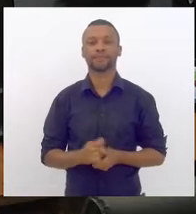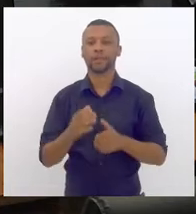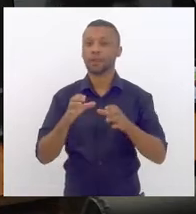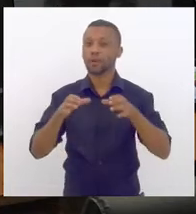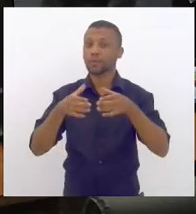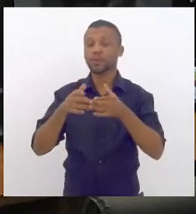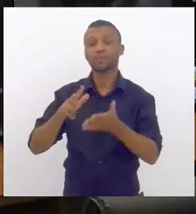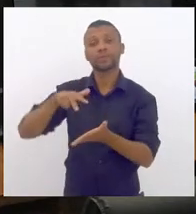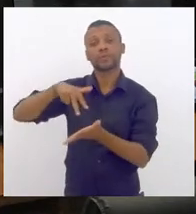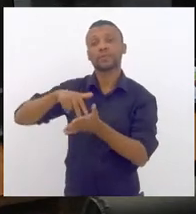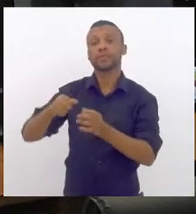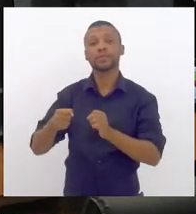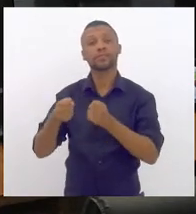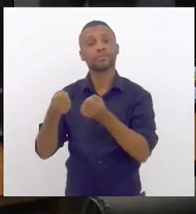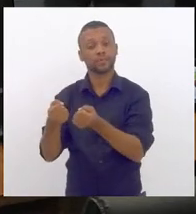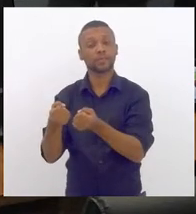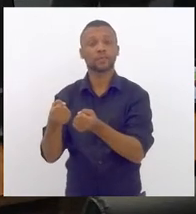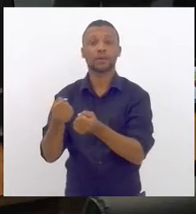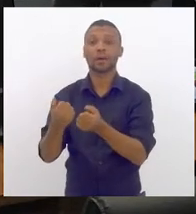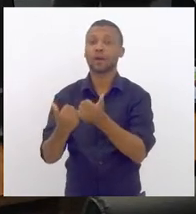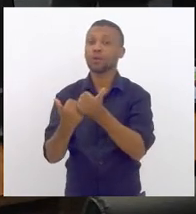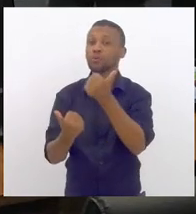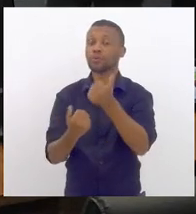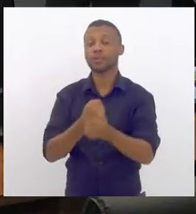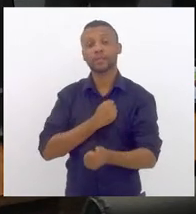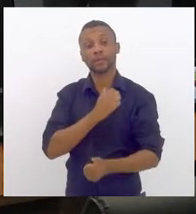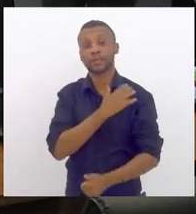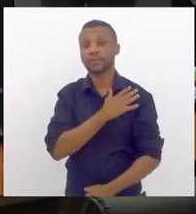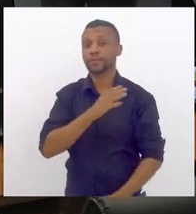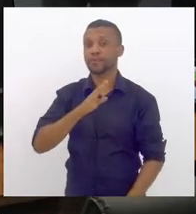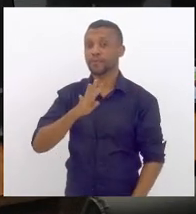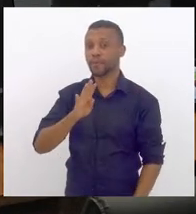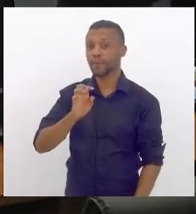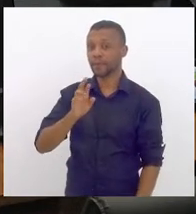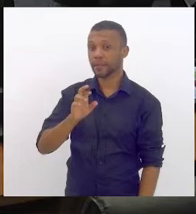de Defesa Civil, subtenente Bernardo.